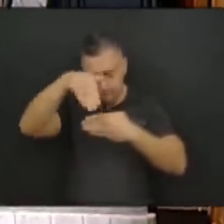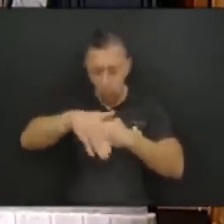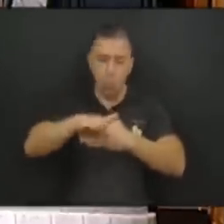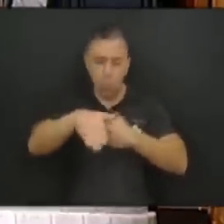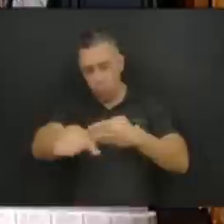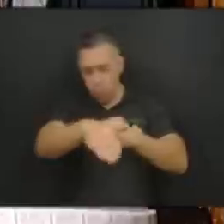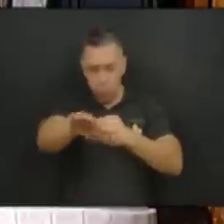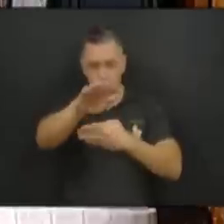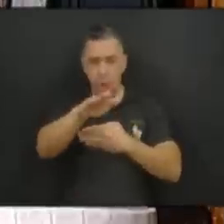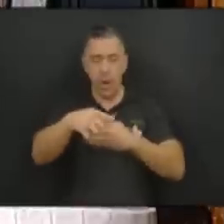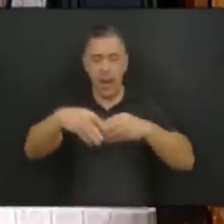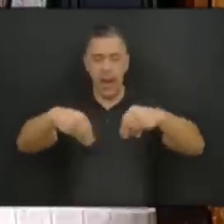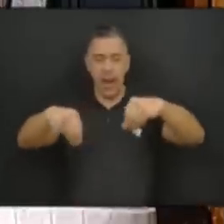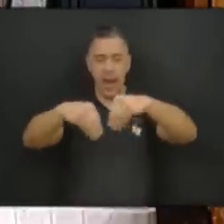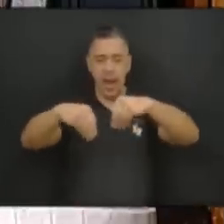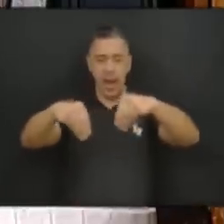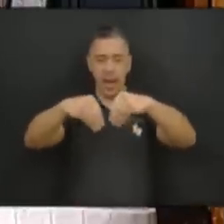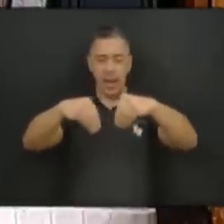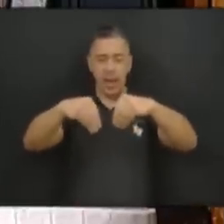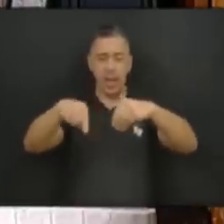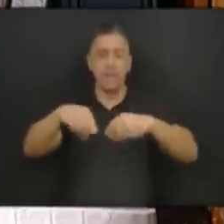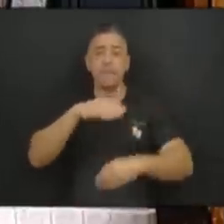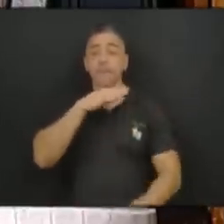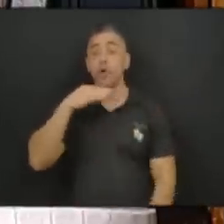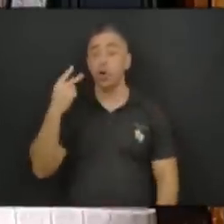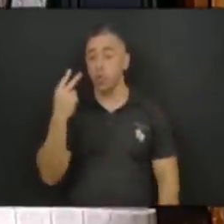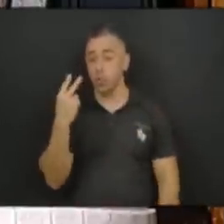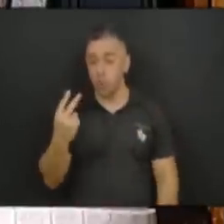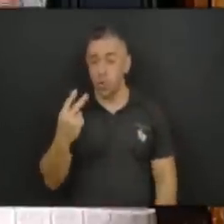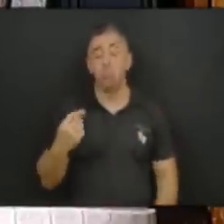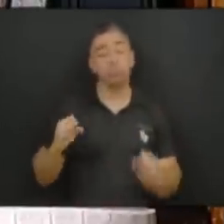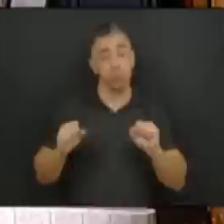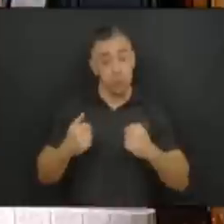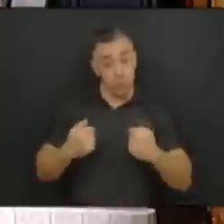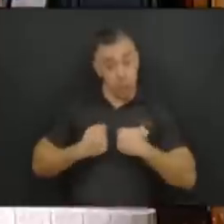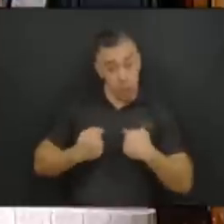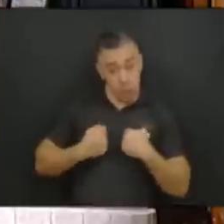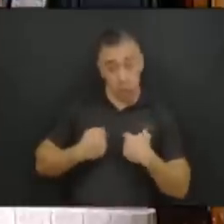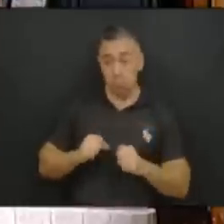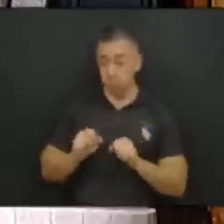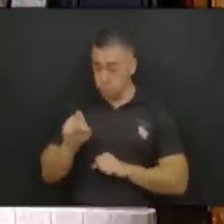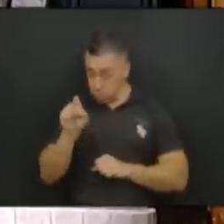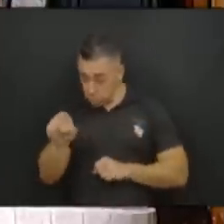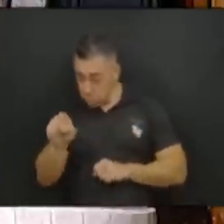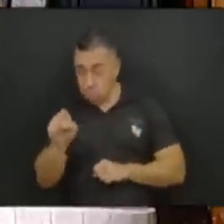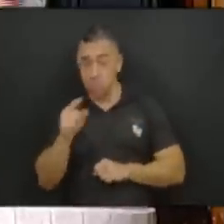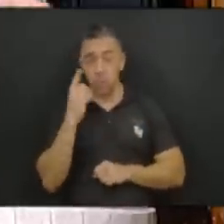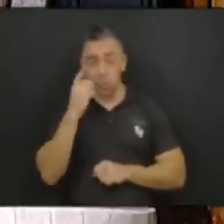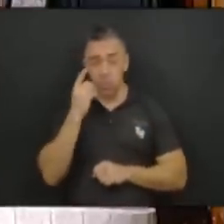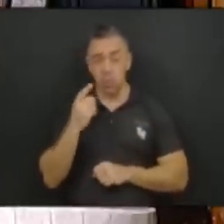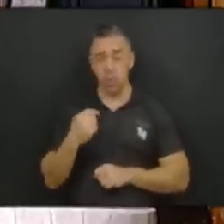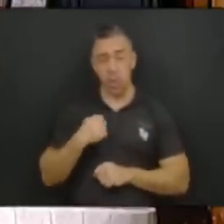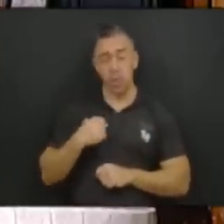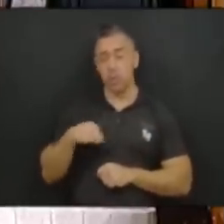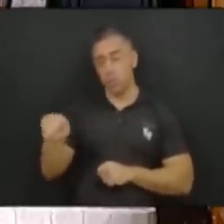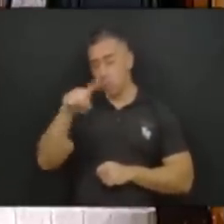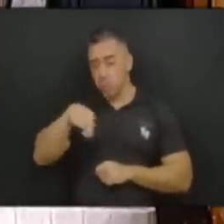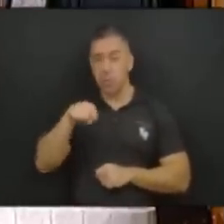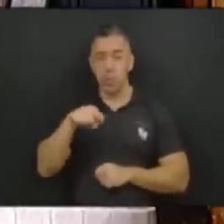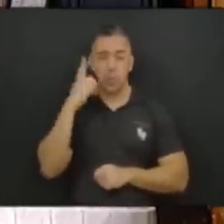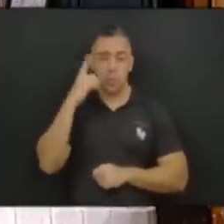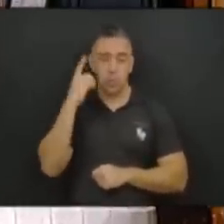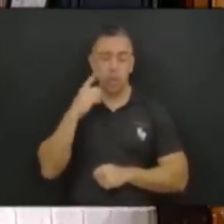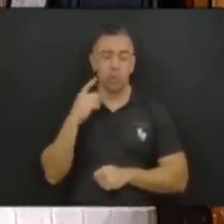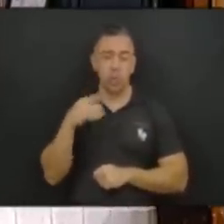custou a vida de dois policiais Deputado Romanelli poderia ter sido a minha poderia ter sido a sua que assim como eu e alguns outros deputados